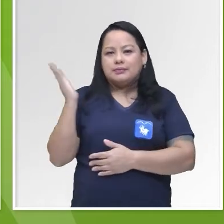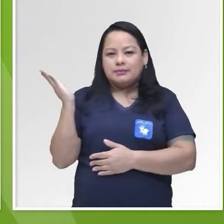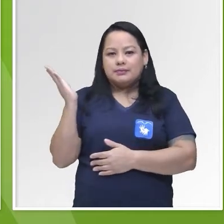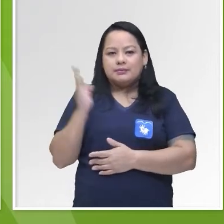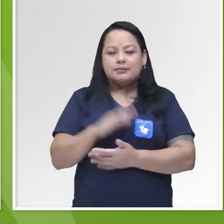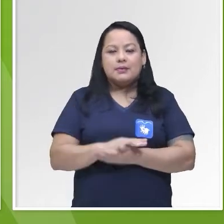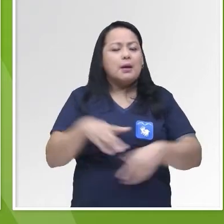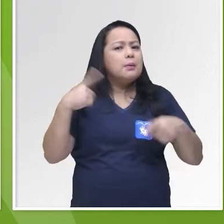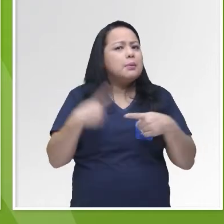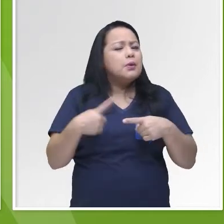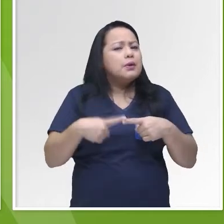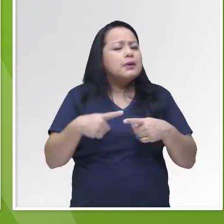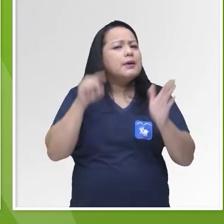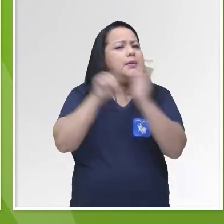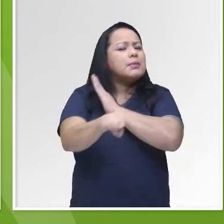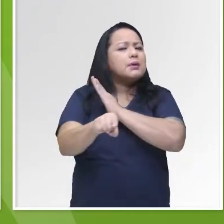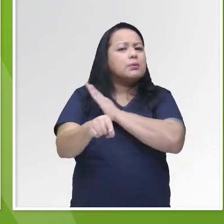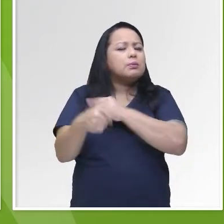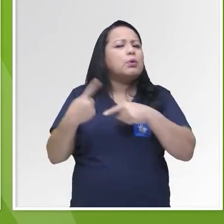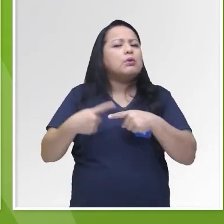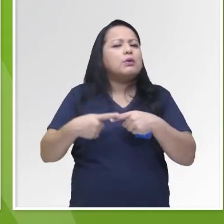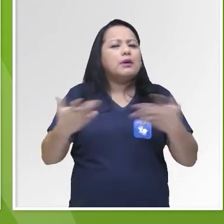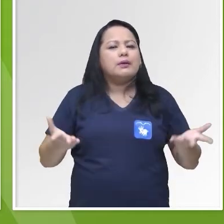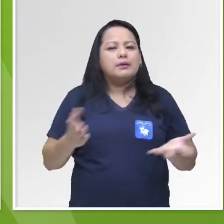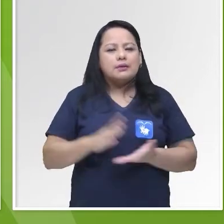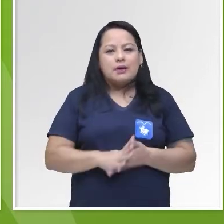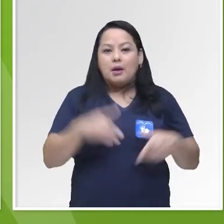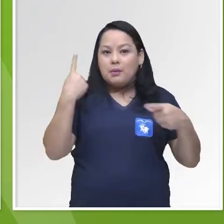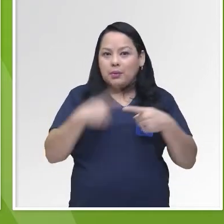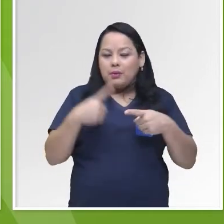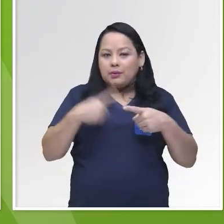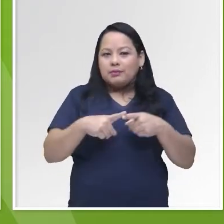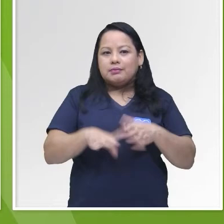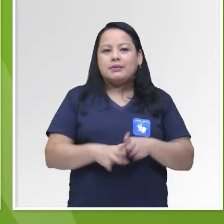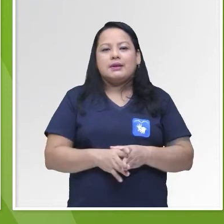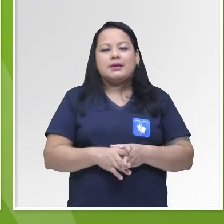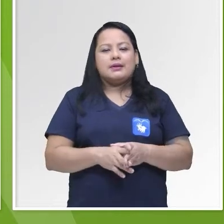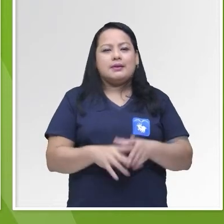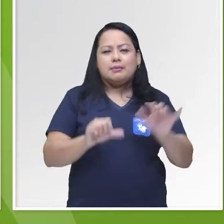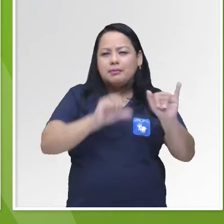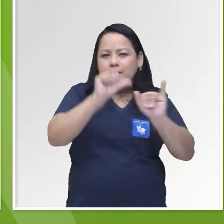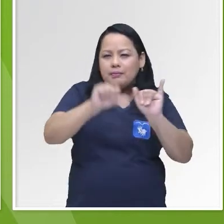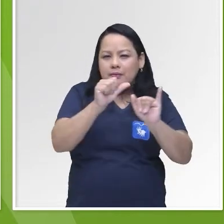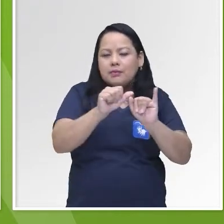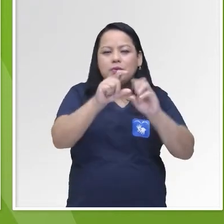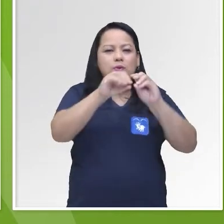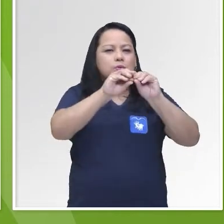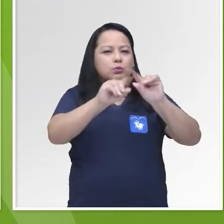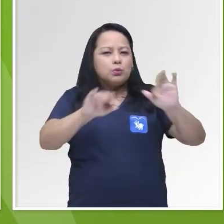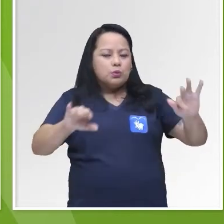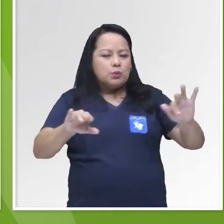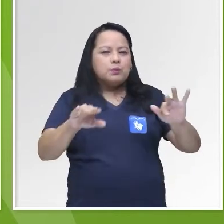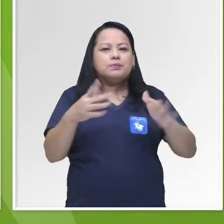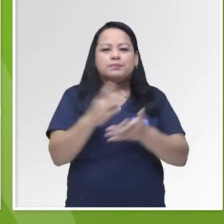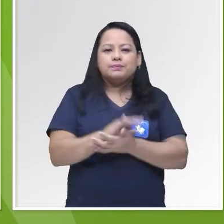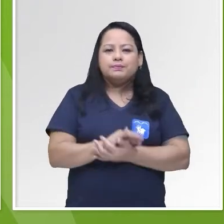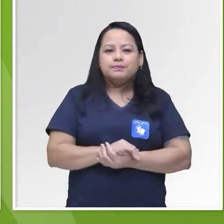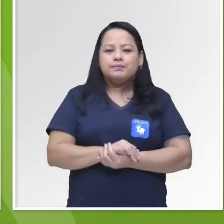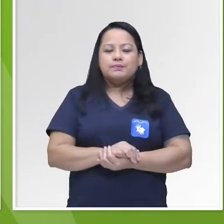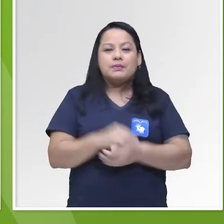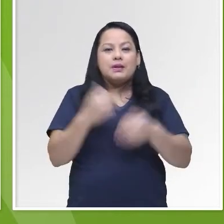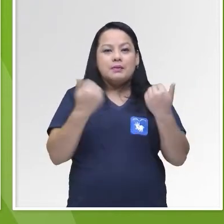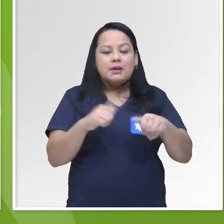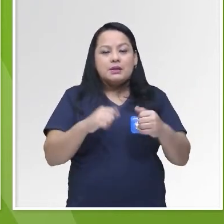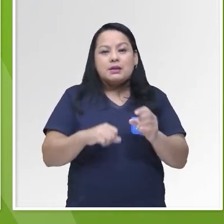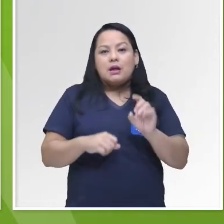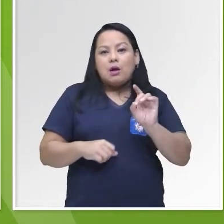decomposição. Por quê, hein, gente? Porque para ser uma reação de análise ou decomposição, eu tenho que ter